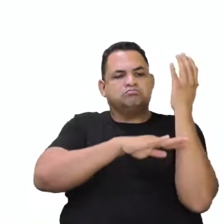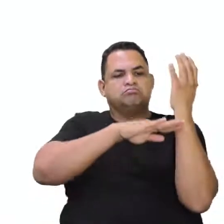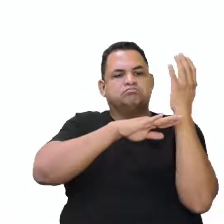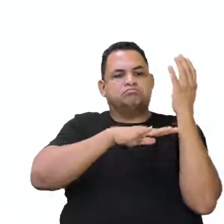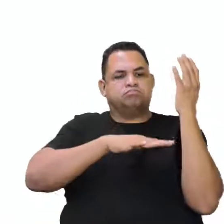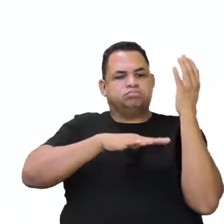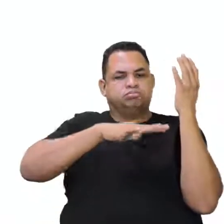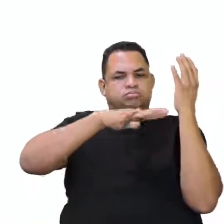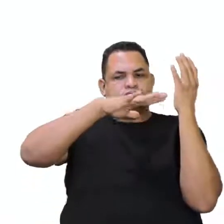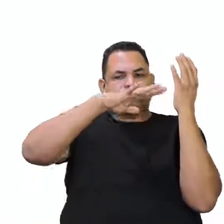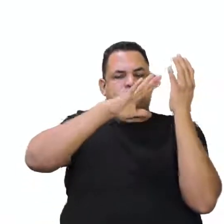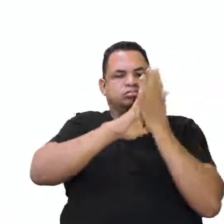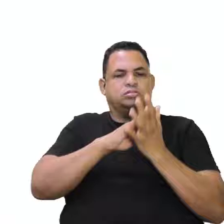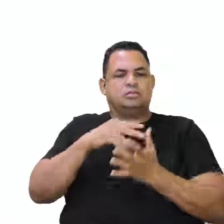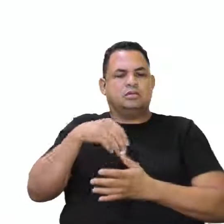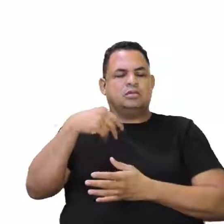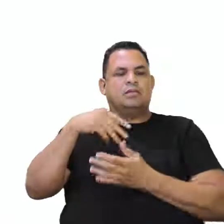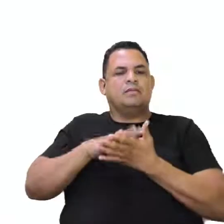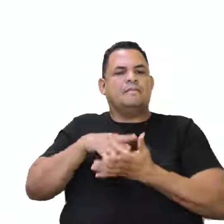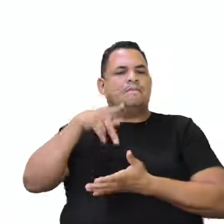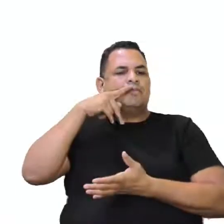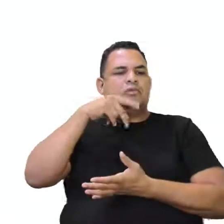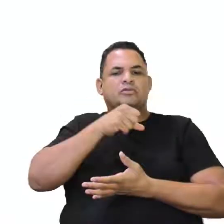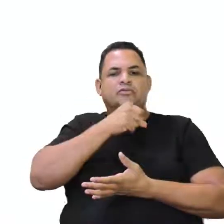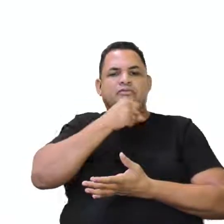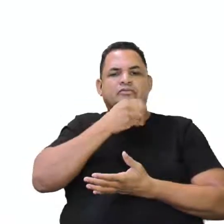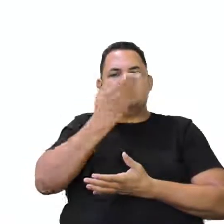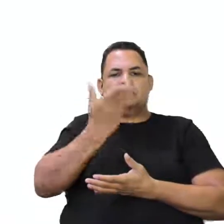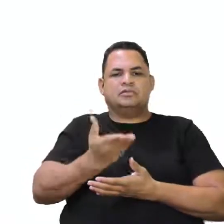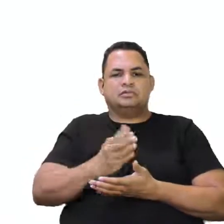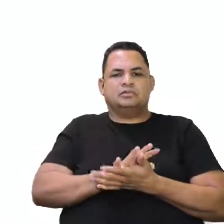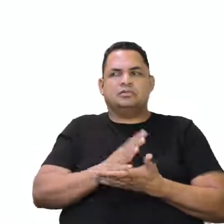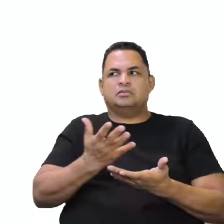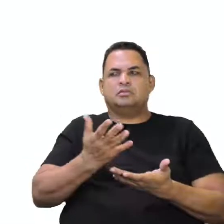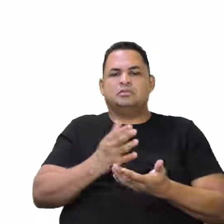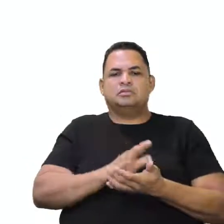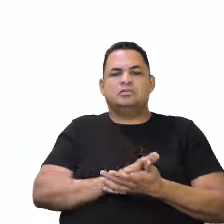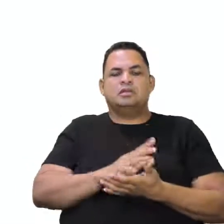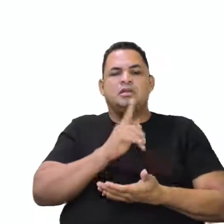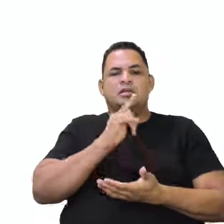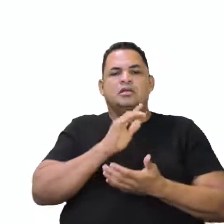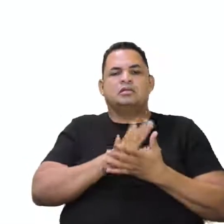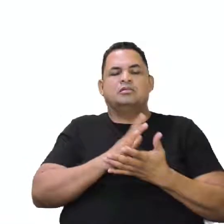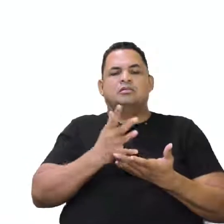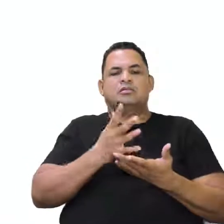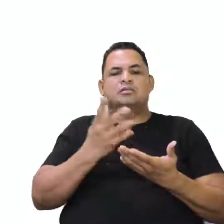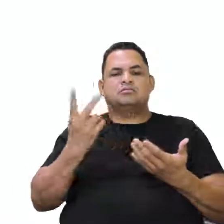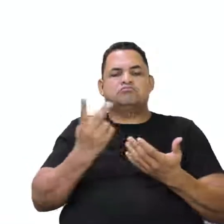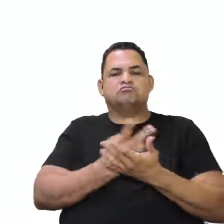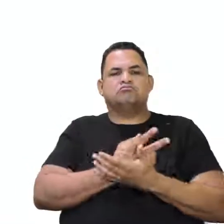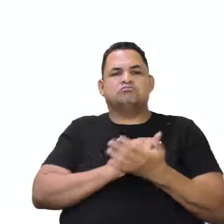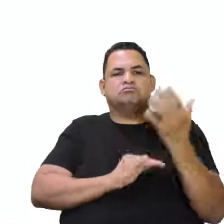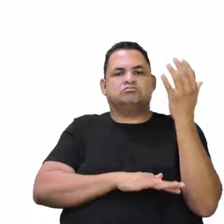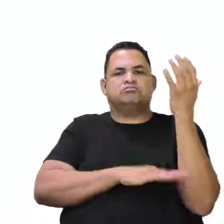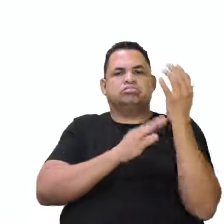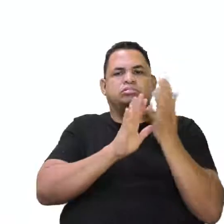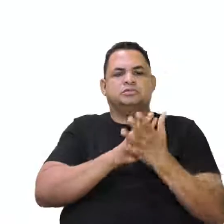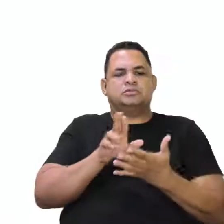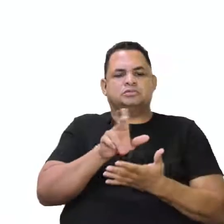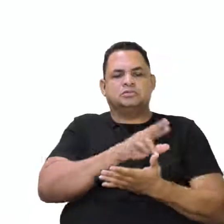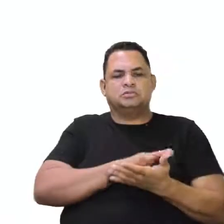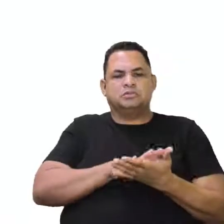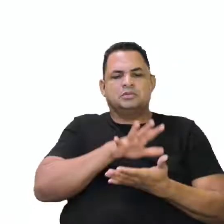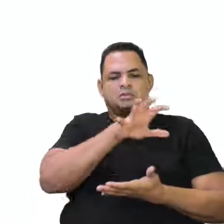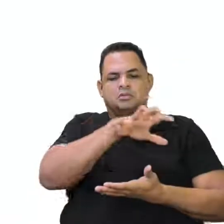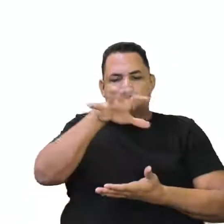Velho, tá? Eu creio que foi 2015. A interferência humana desses recursos de água provocando enchentes e inundações ocorre nas mais diversas